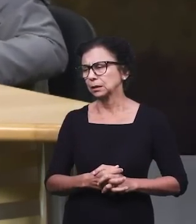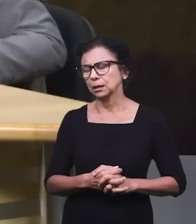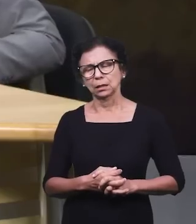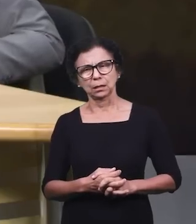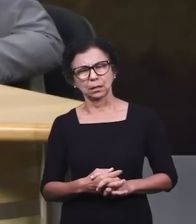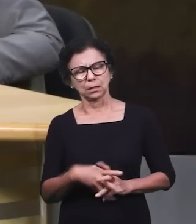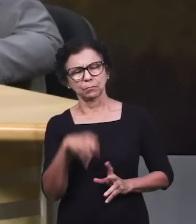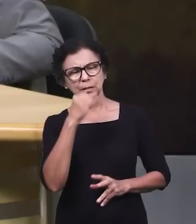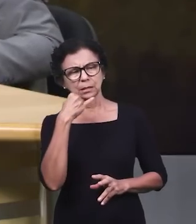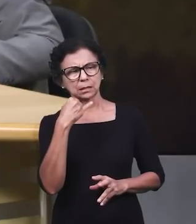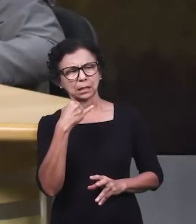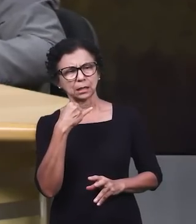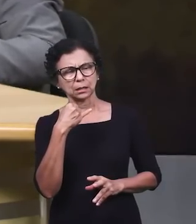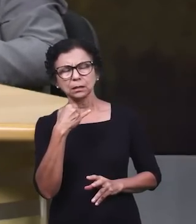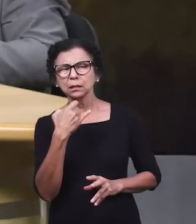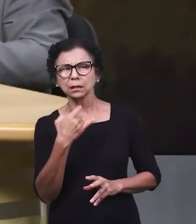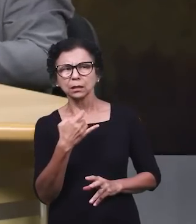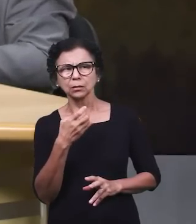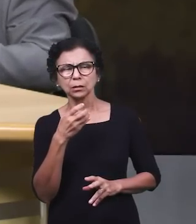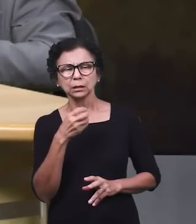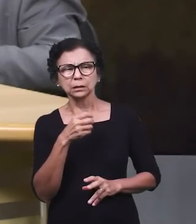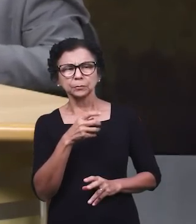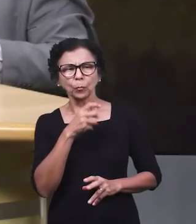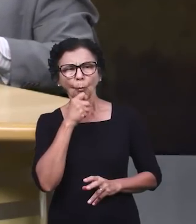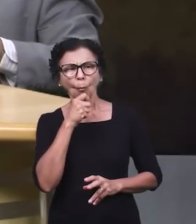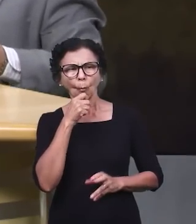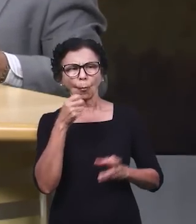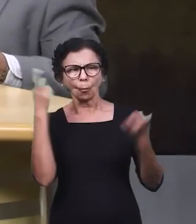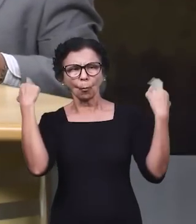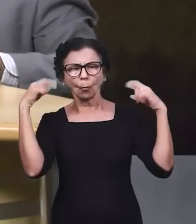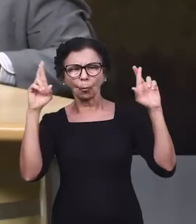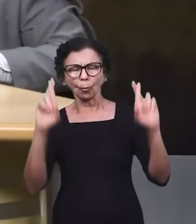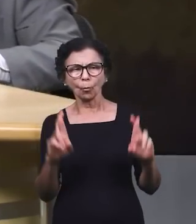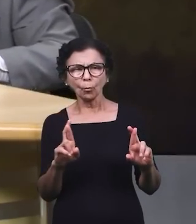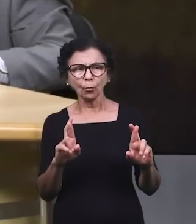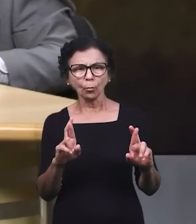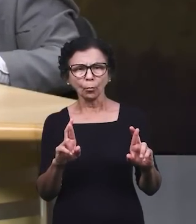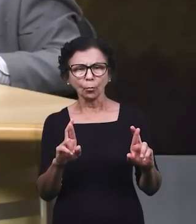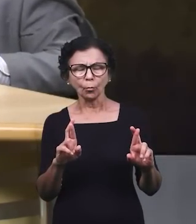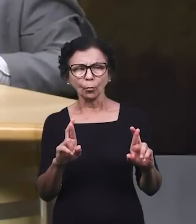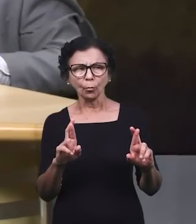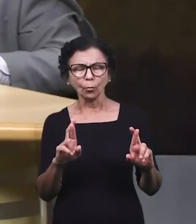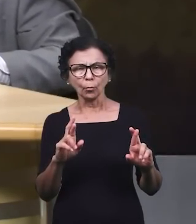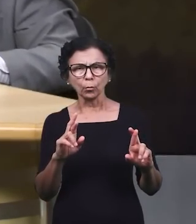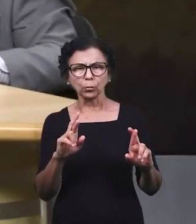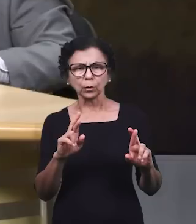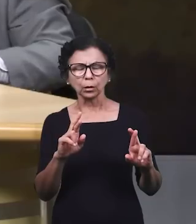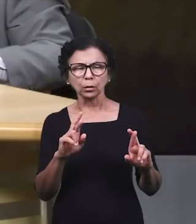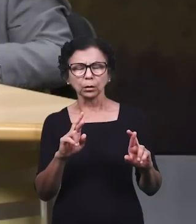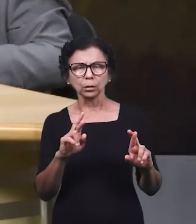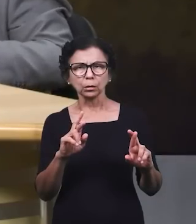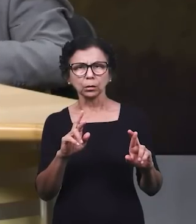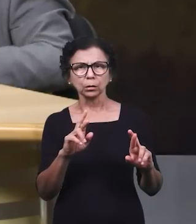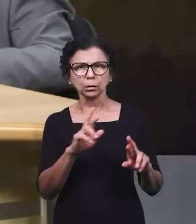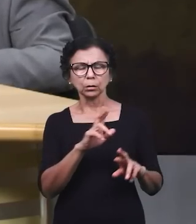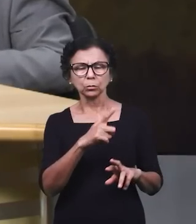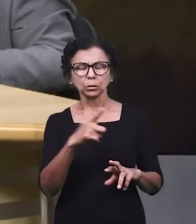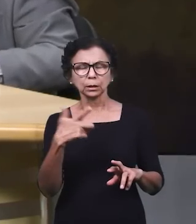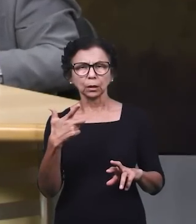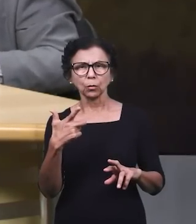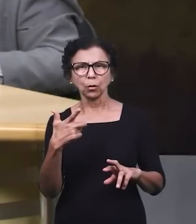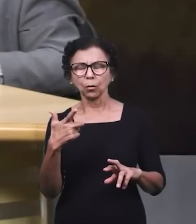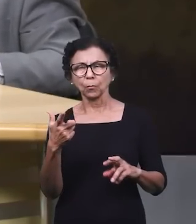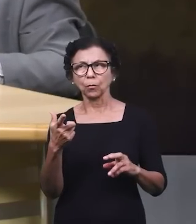cordeiro não tem culto. Eu sei que sem. E isso ele viu do pai, é o exemplo que você falou. Que o pai deu a ponto daquele